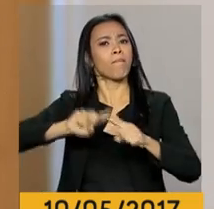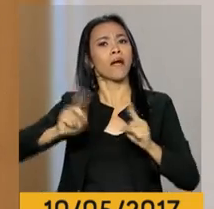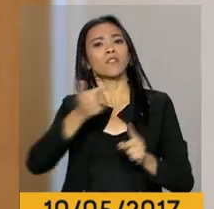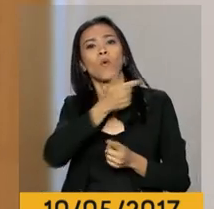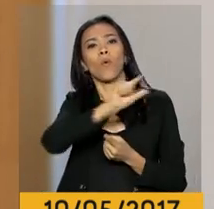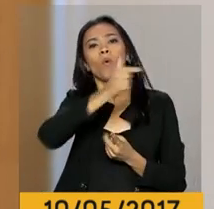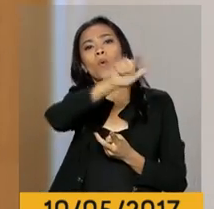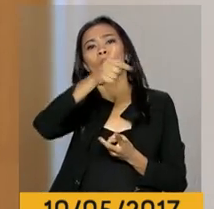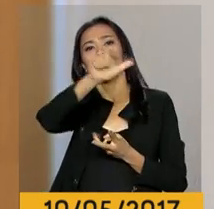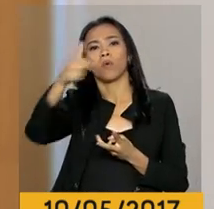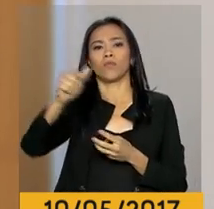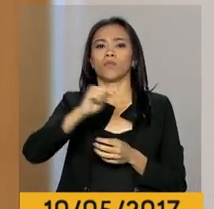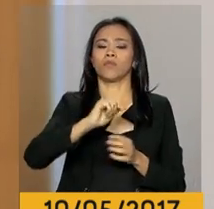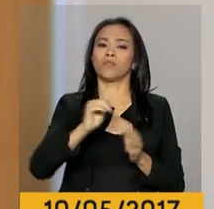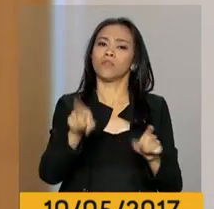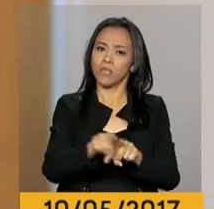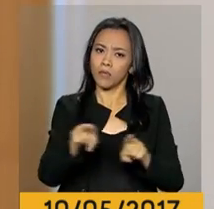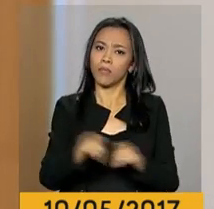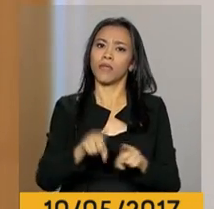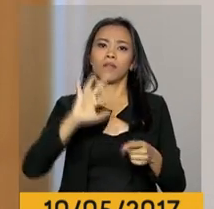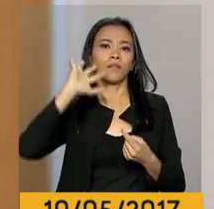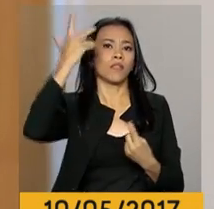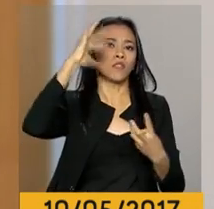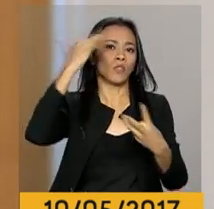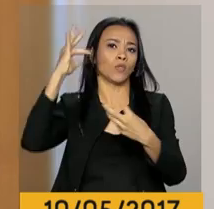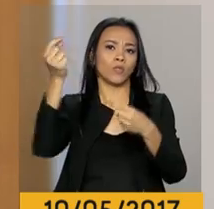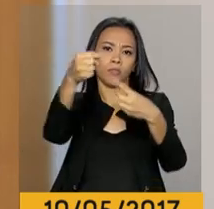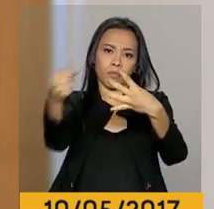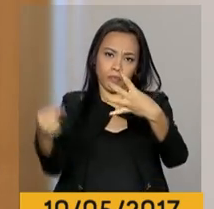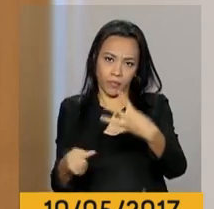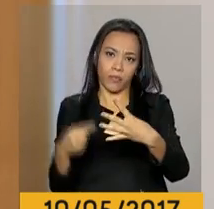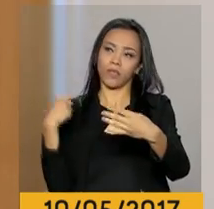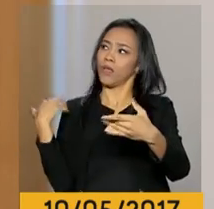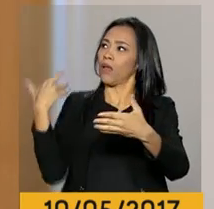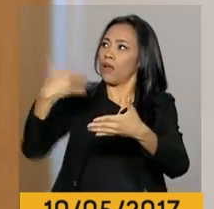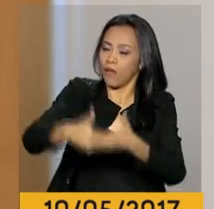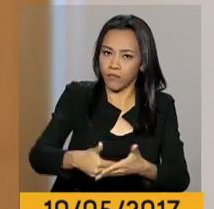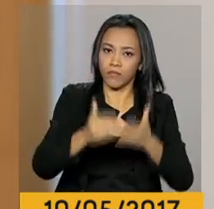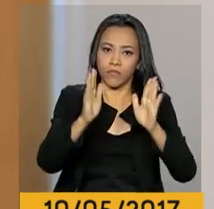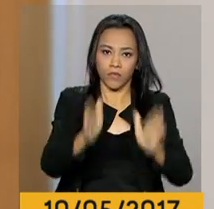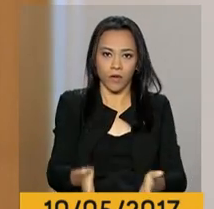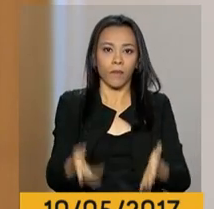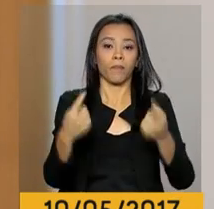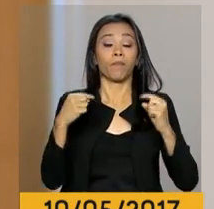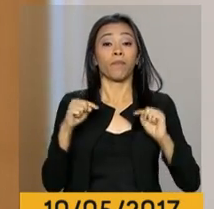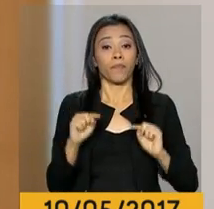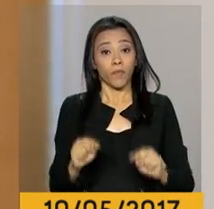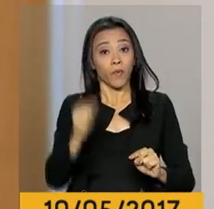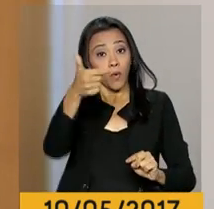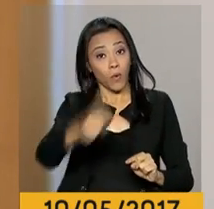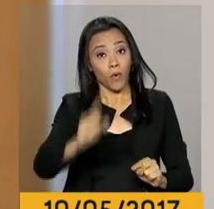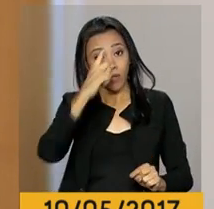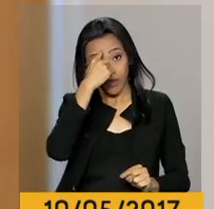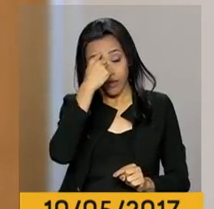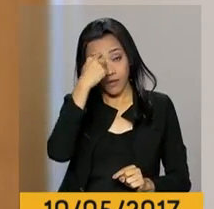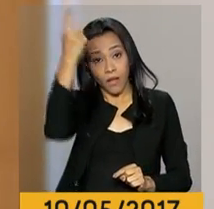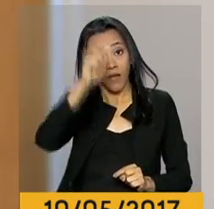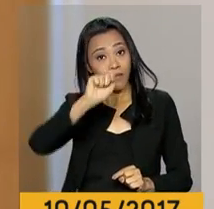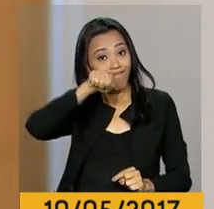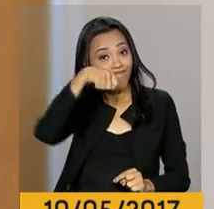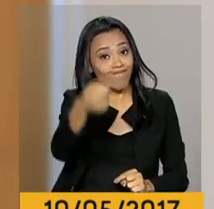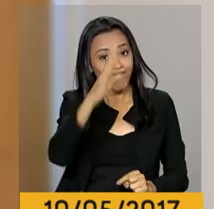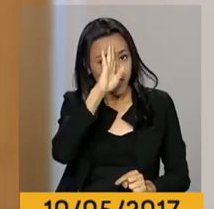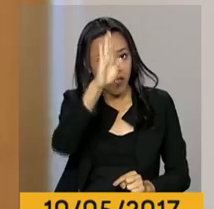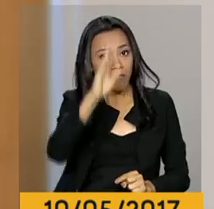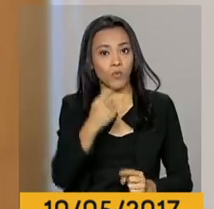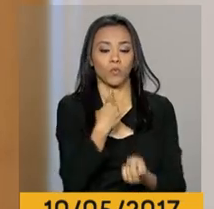atos que têm sido levados ao longo do tempo aí pautados também de Fora parte a ideia do Diálogo n é que é é fundamental